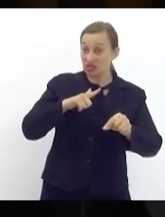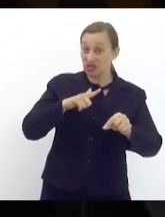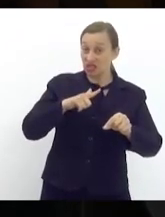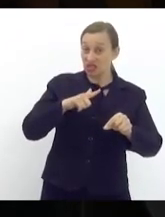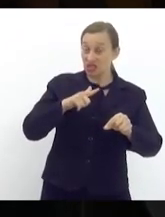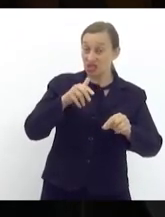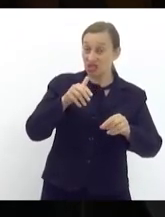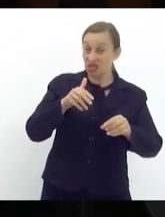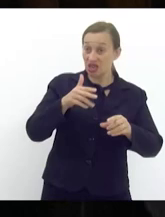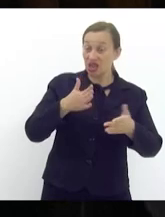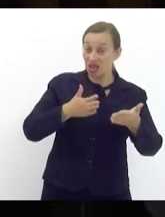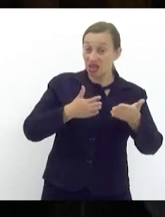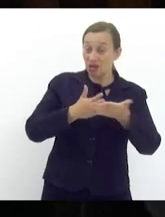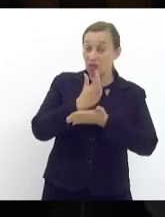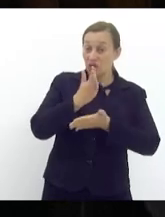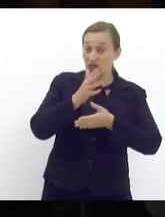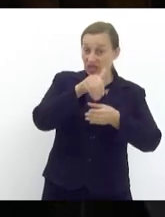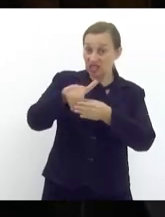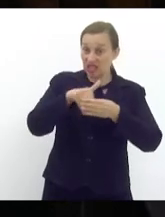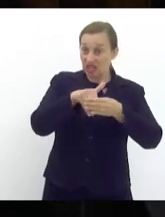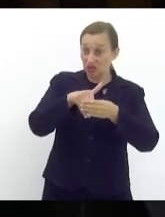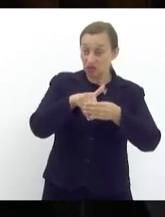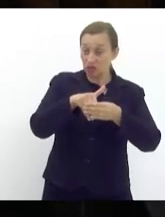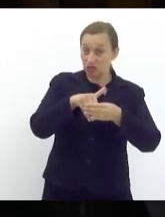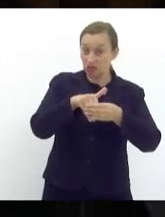denúncia hoje no Ministério Público Federal